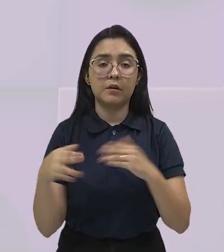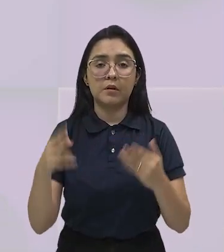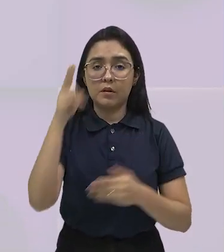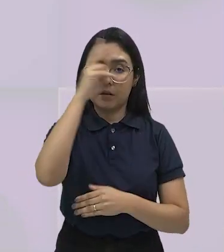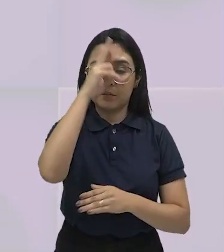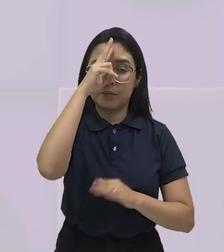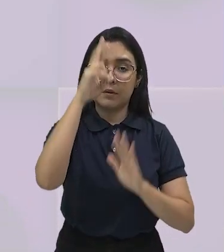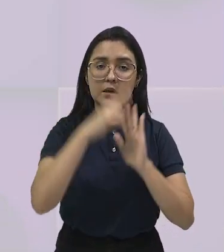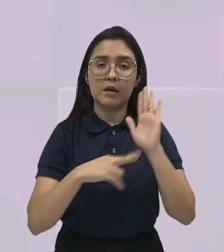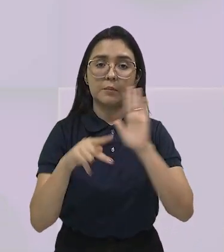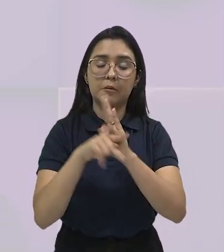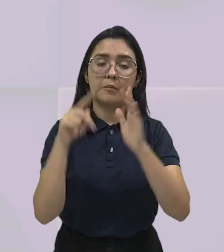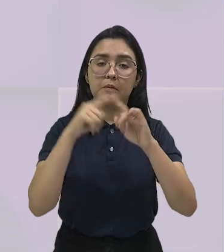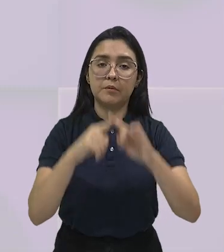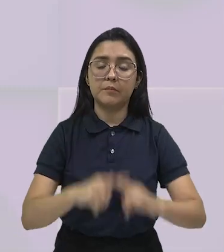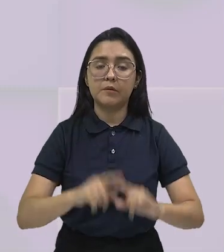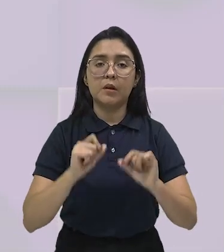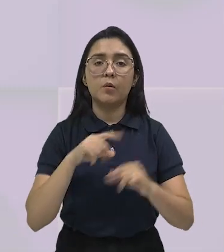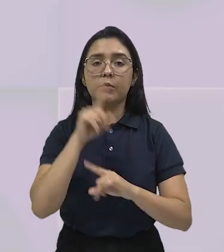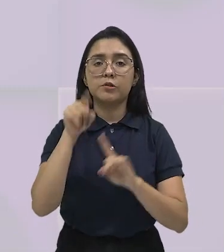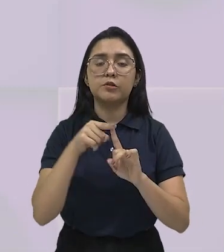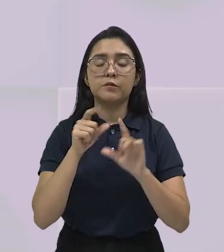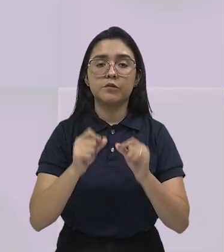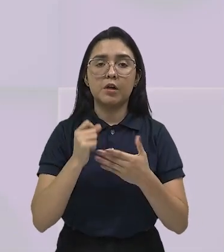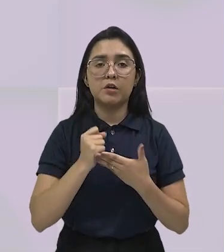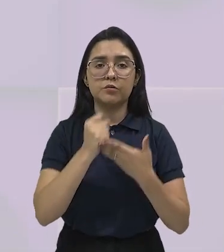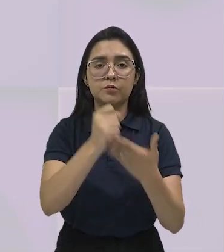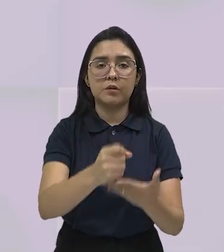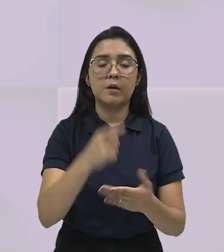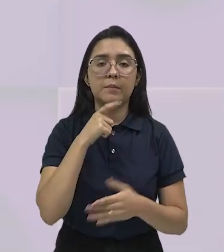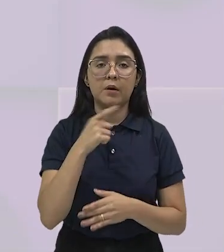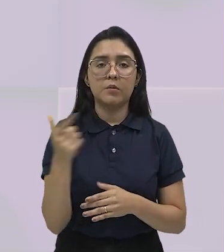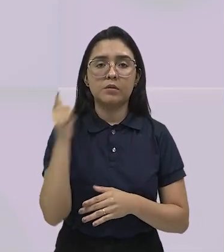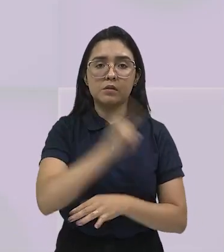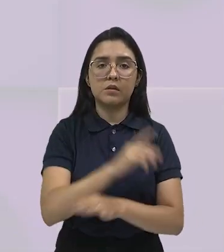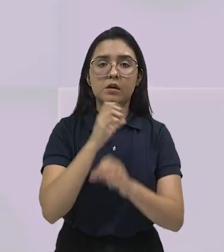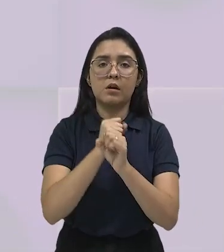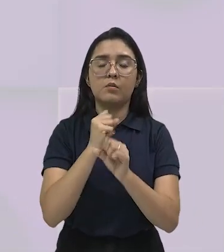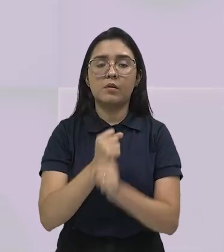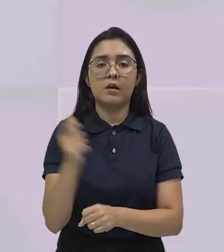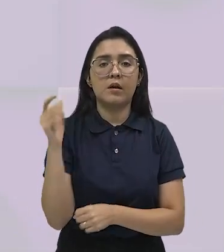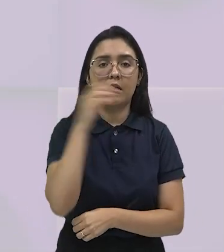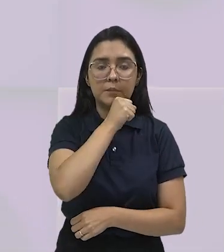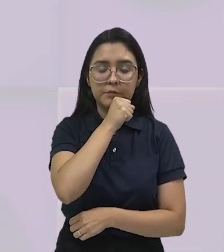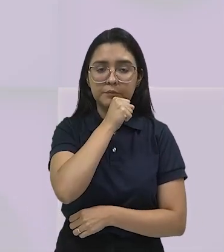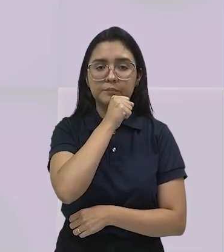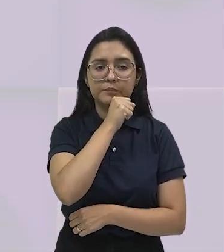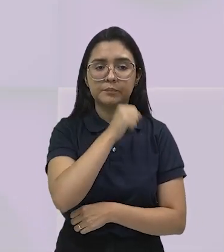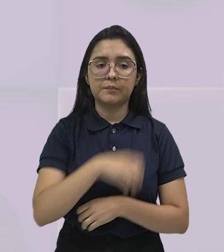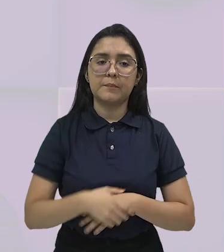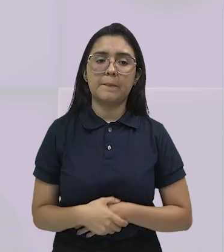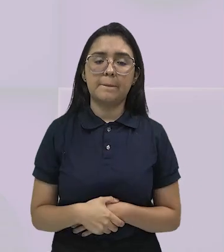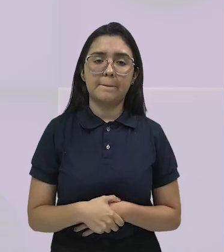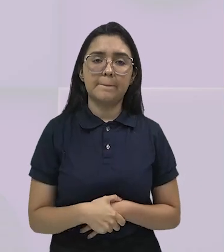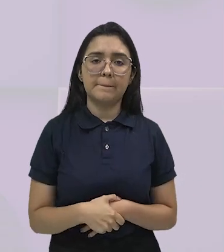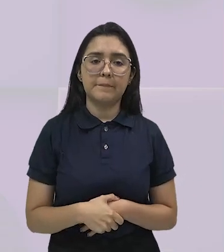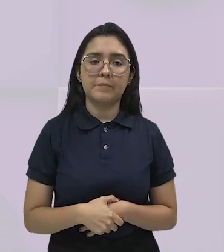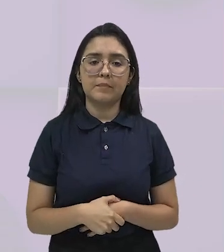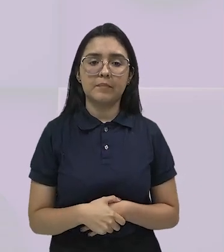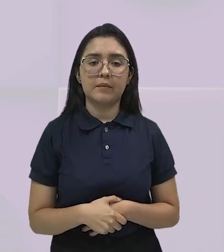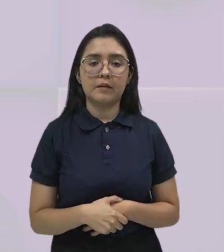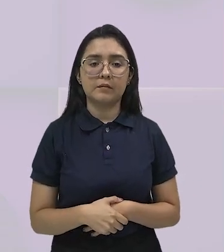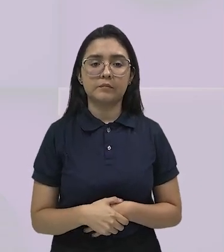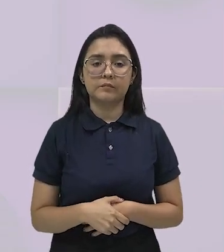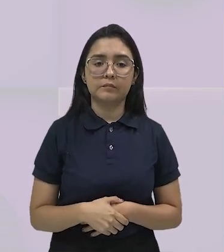que o princípio multiplicativo, ele é o processo otimizador para essas questões. Beleza,